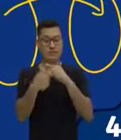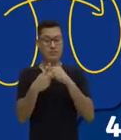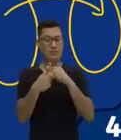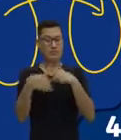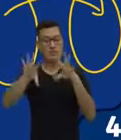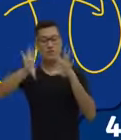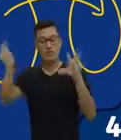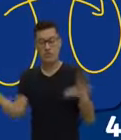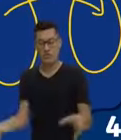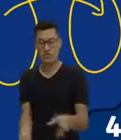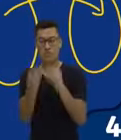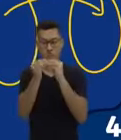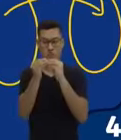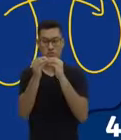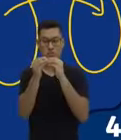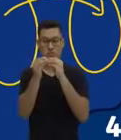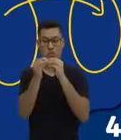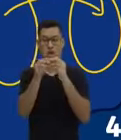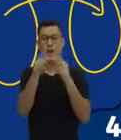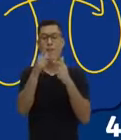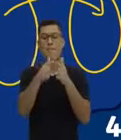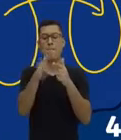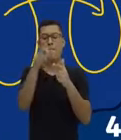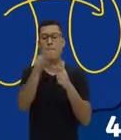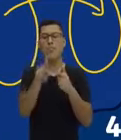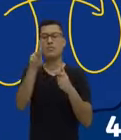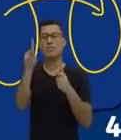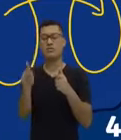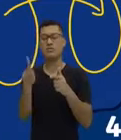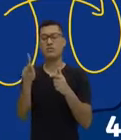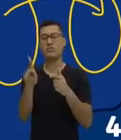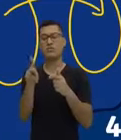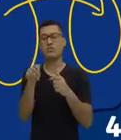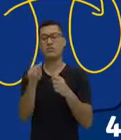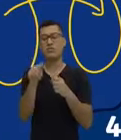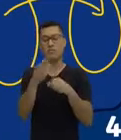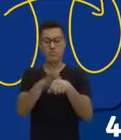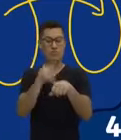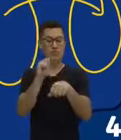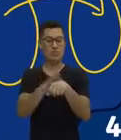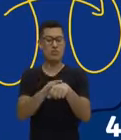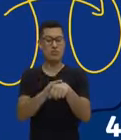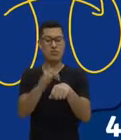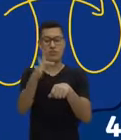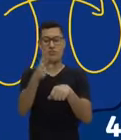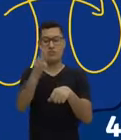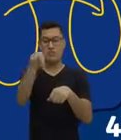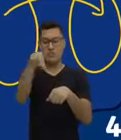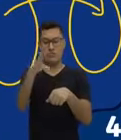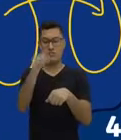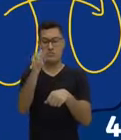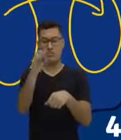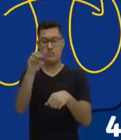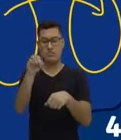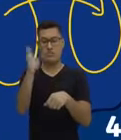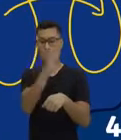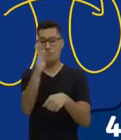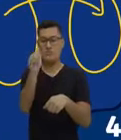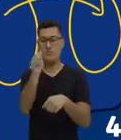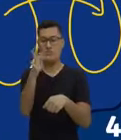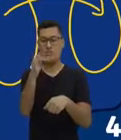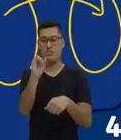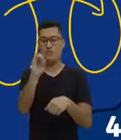geral... Por que, que os professores aí, alguns alunos, acabam chamando ela apenas de função do primeiro grau? Porque uma coisa